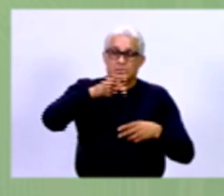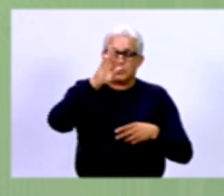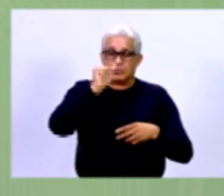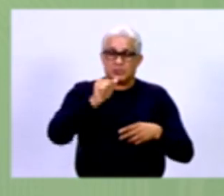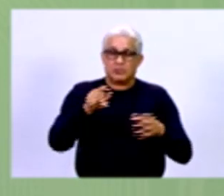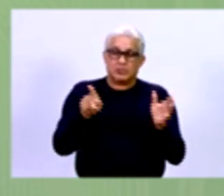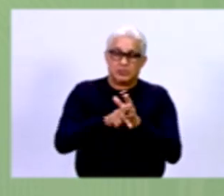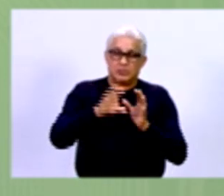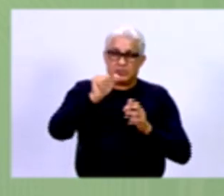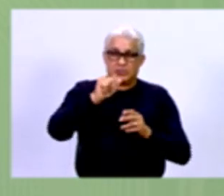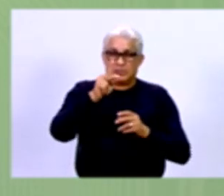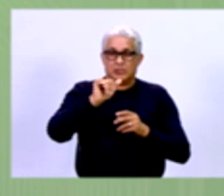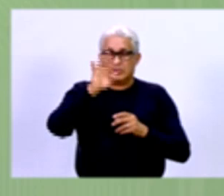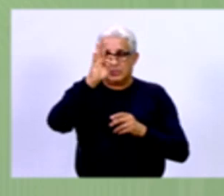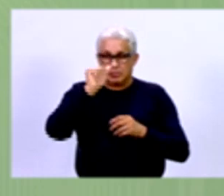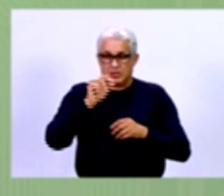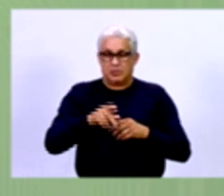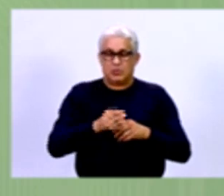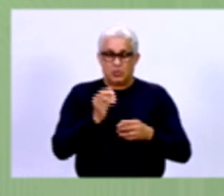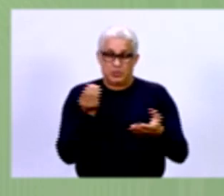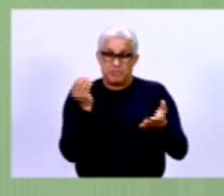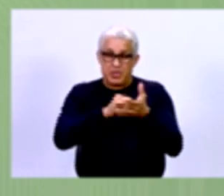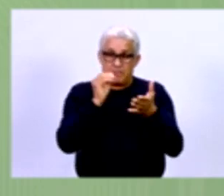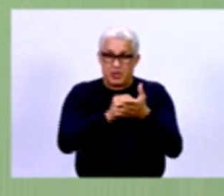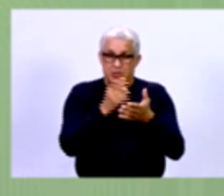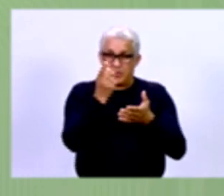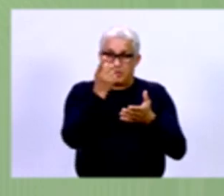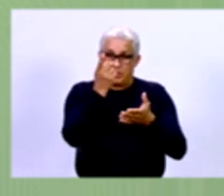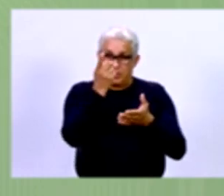registra? Ela registra empréstimos,